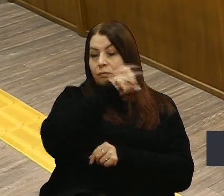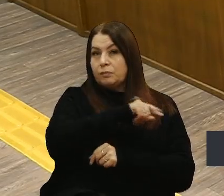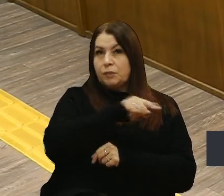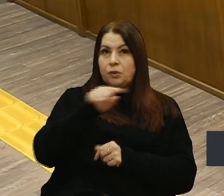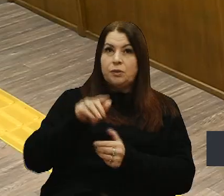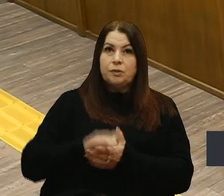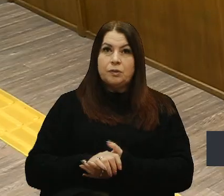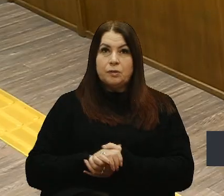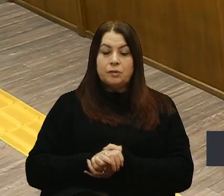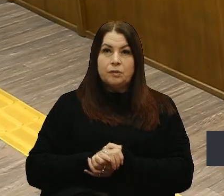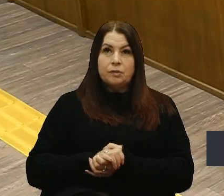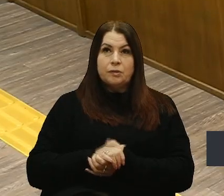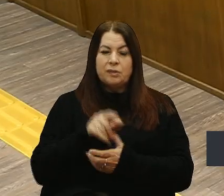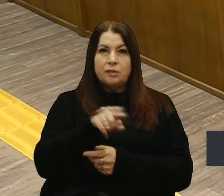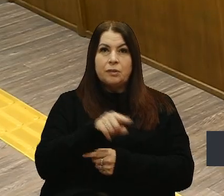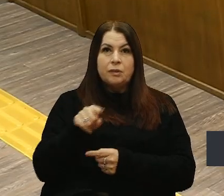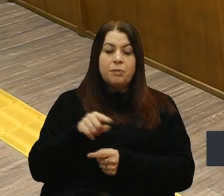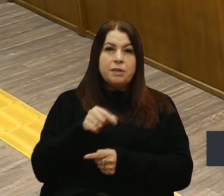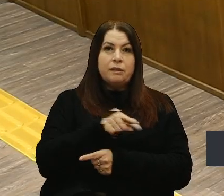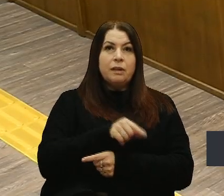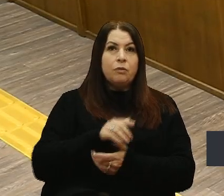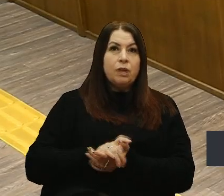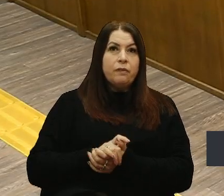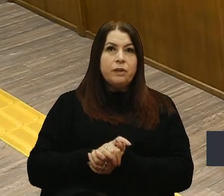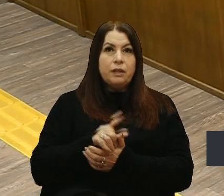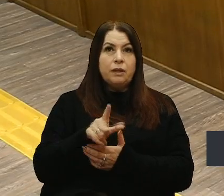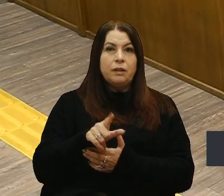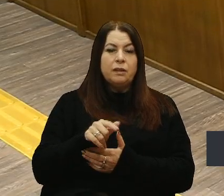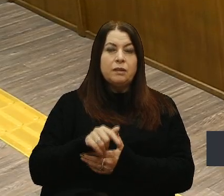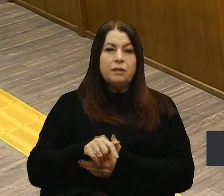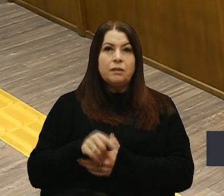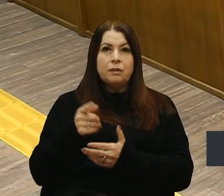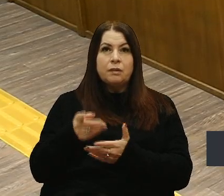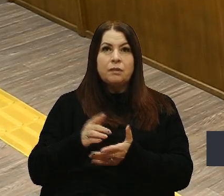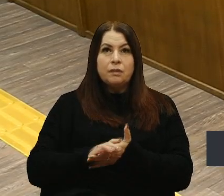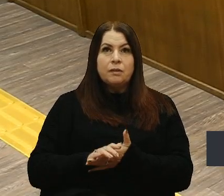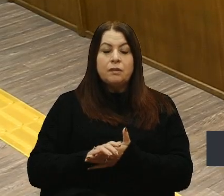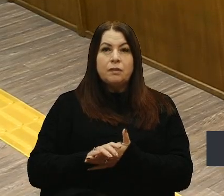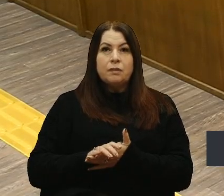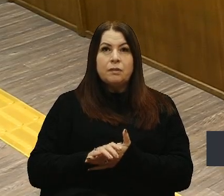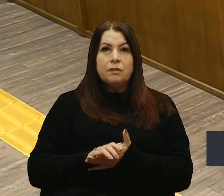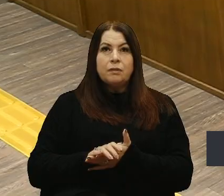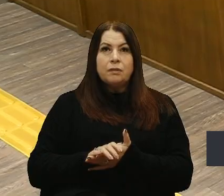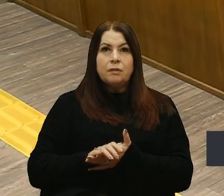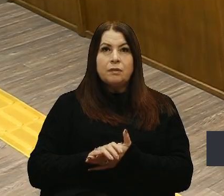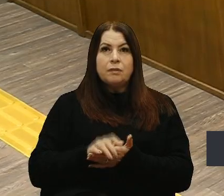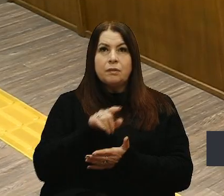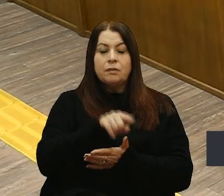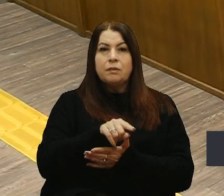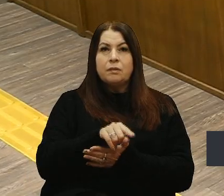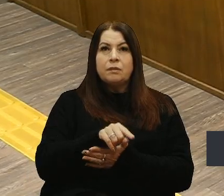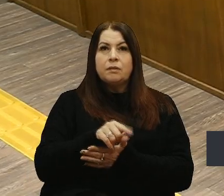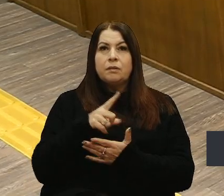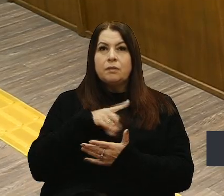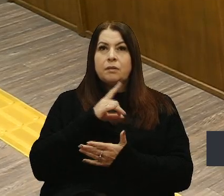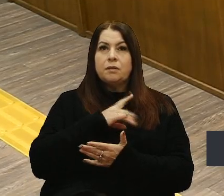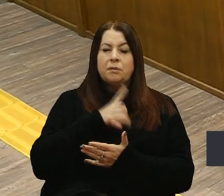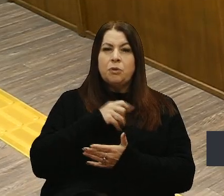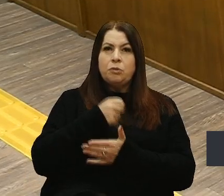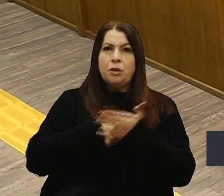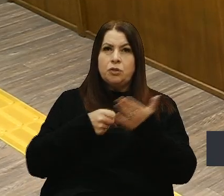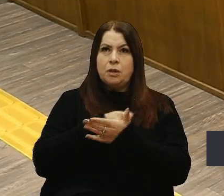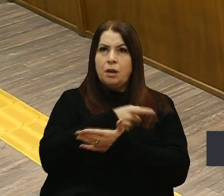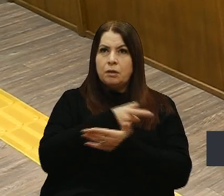casa. Não difícil porque a gente não compra, a gente tem medo da luta,